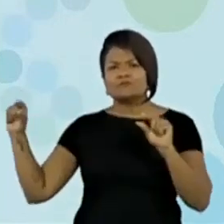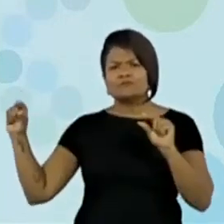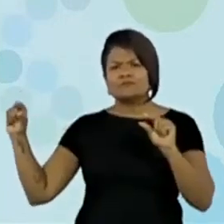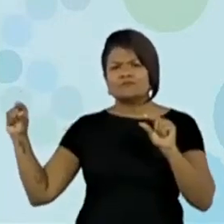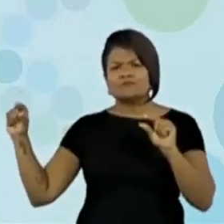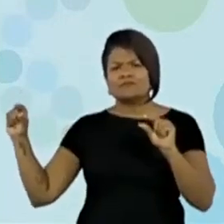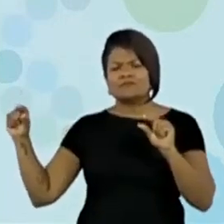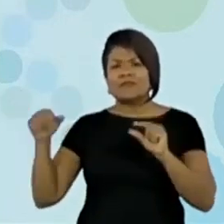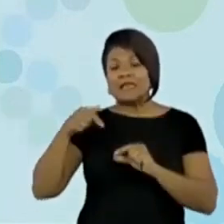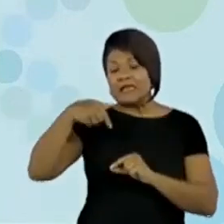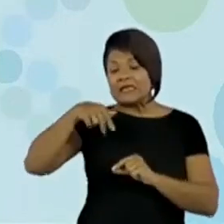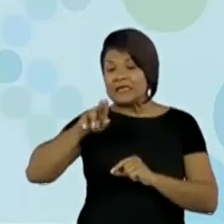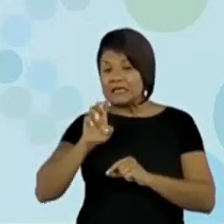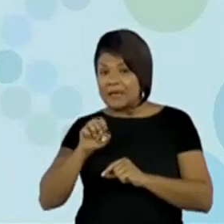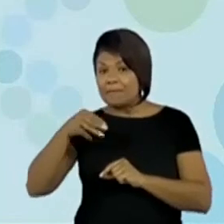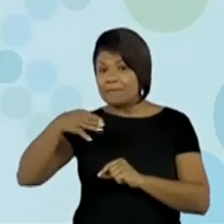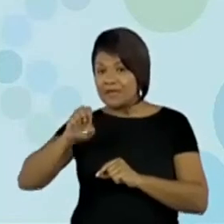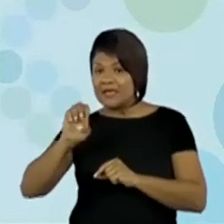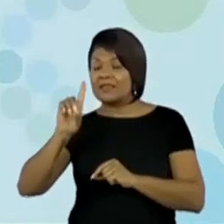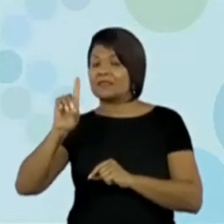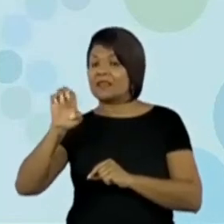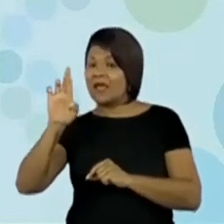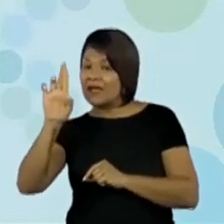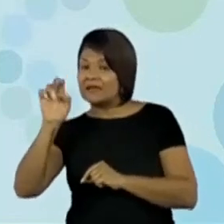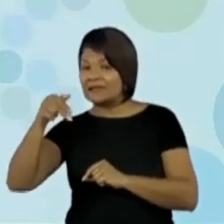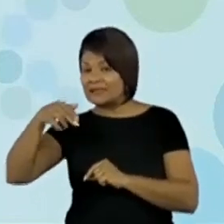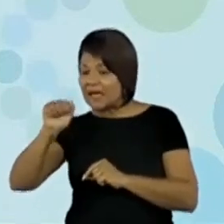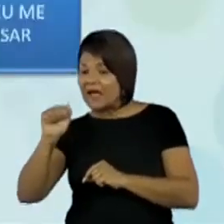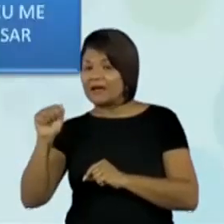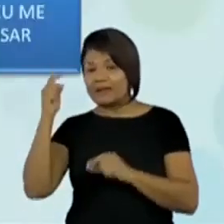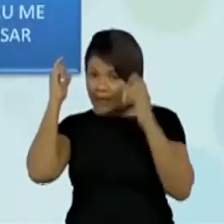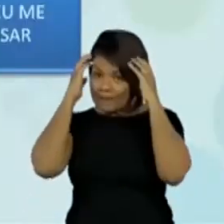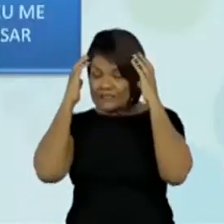que significa? Vamos lá, agora não vou dar nem tempo, tá?